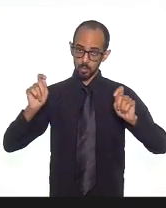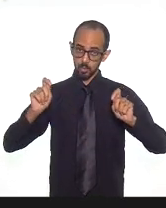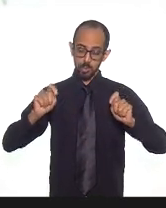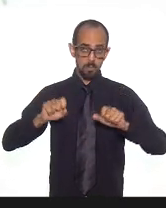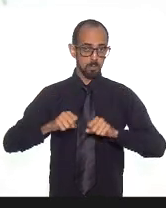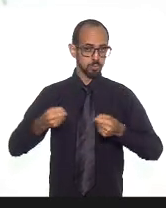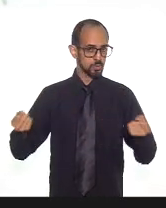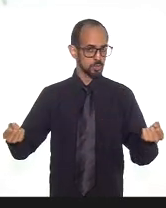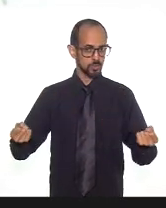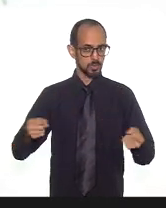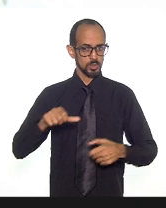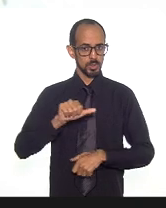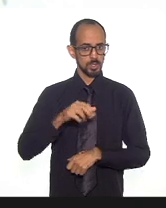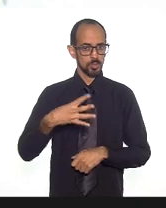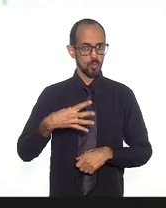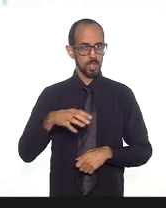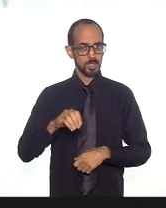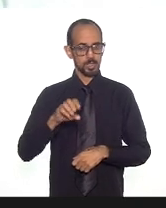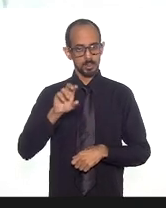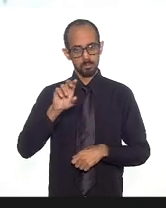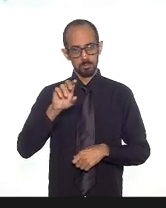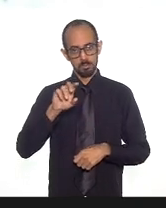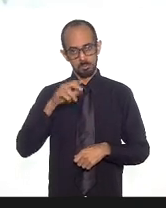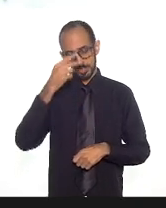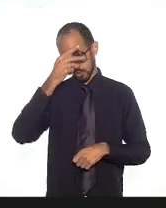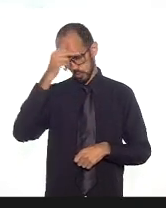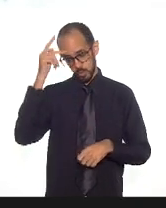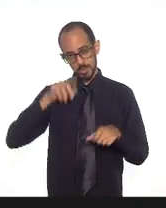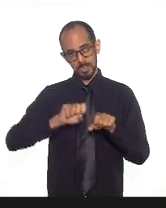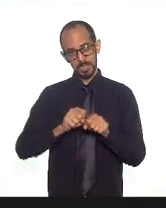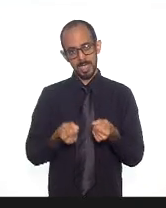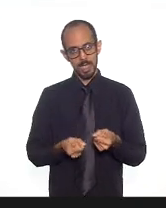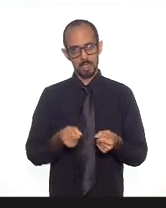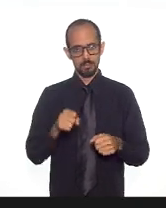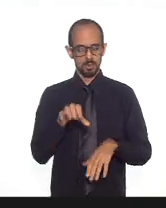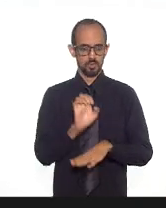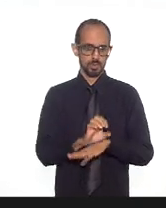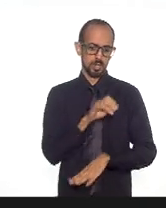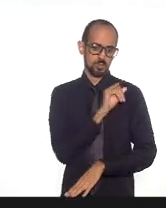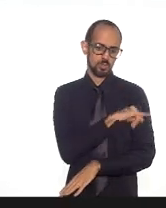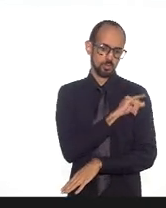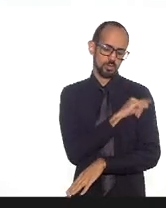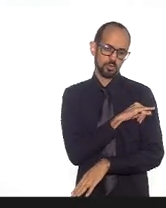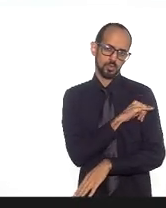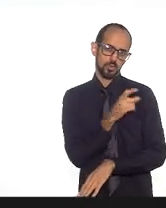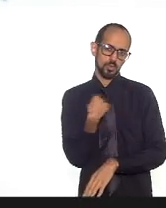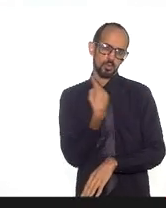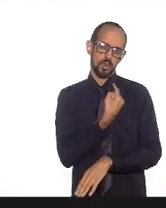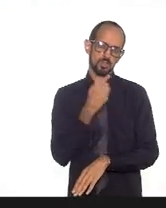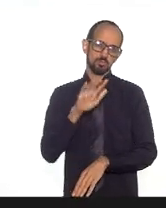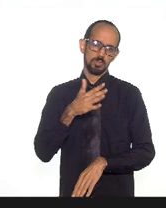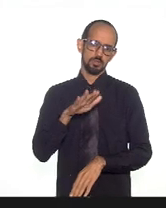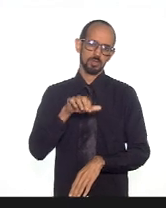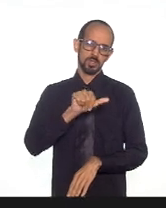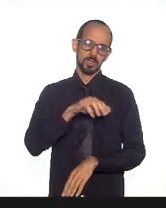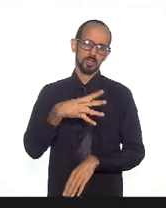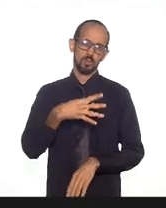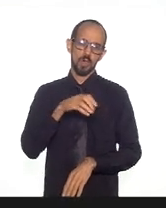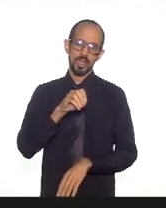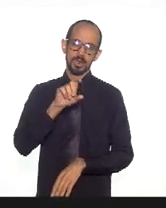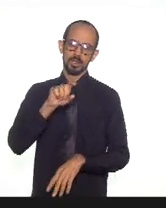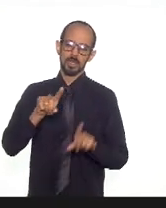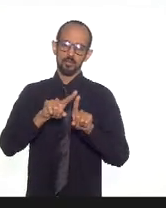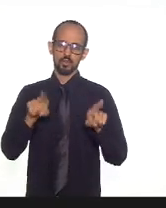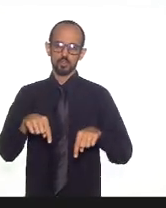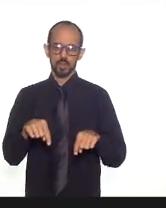140 pessoas, né, quebrem o estado do Rio de Janeiro. Somos 140 servidores, por volta de 140 servidores, não é possível que